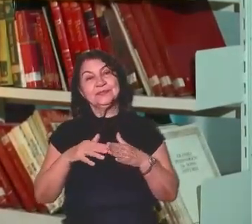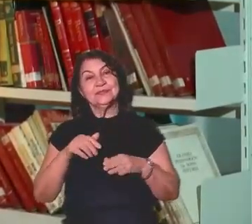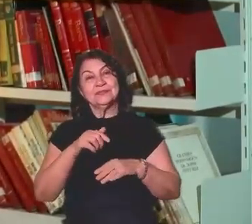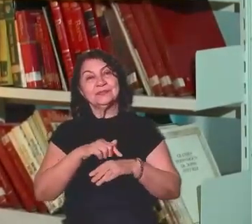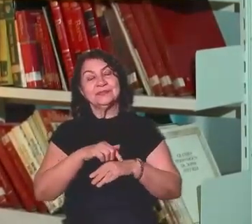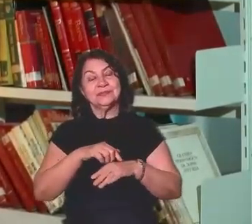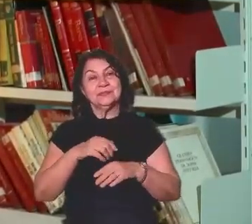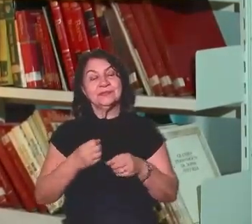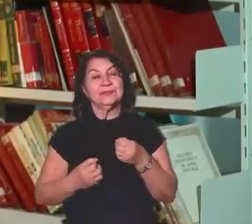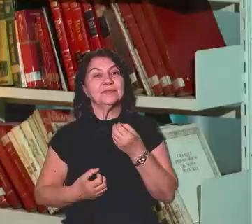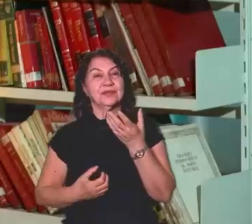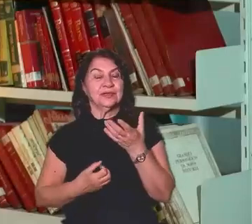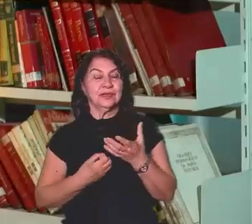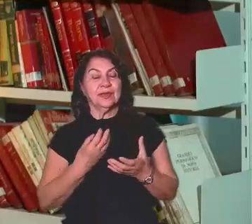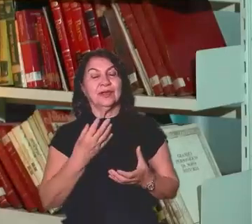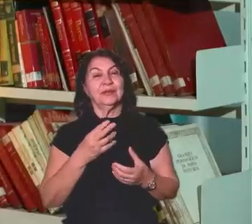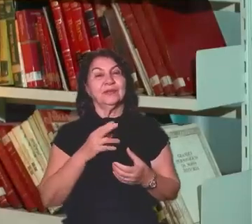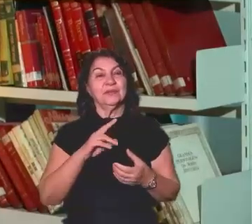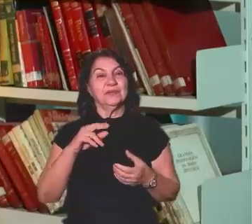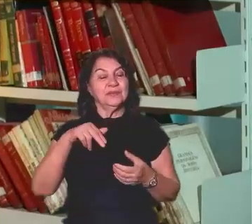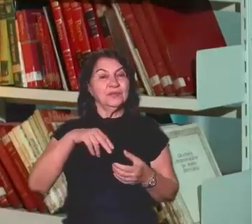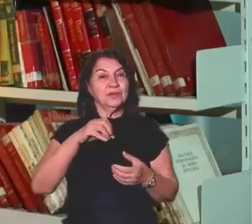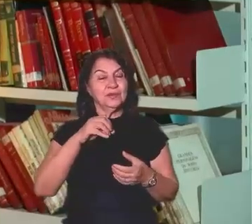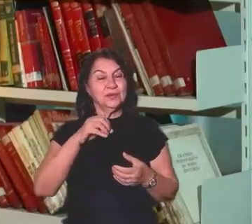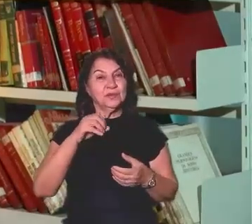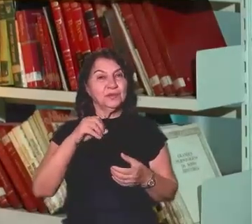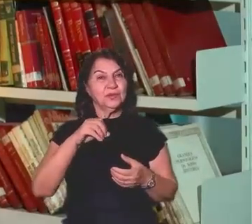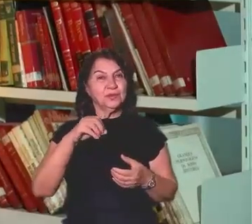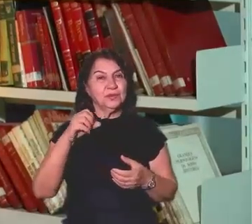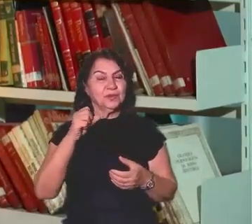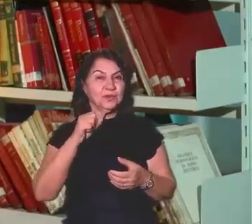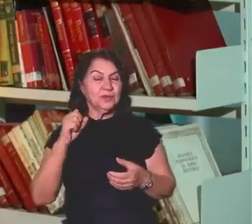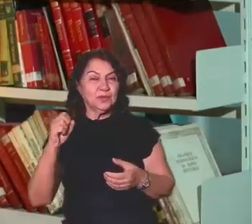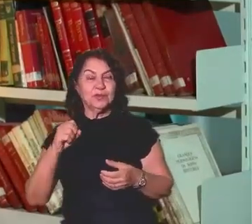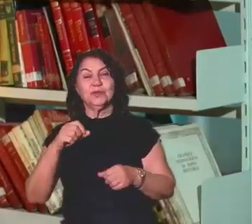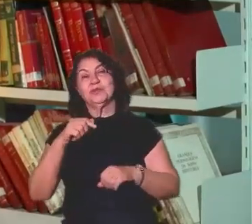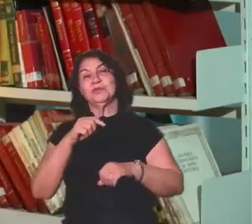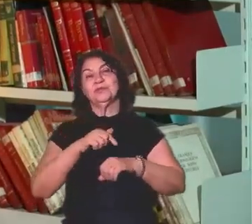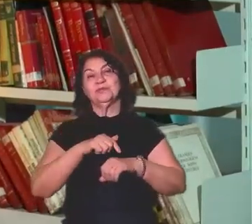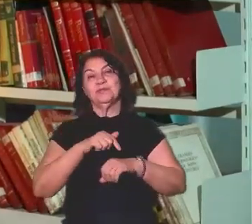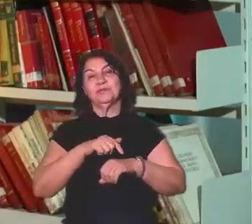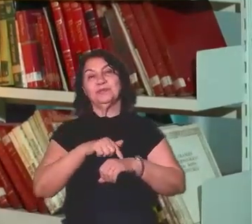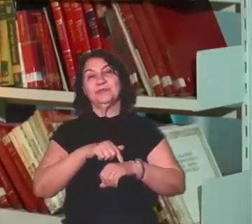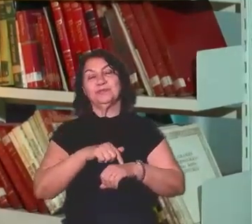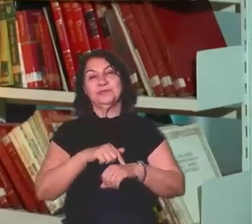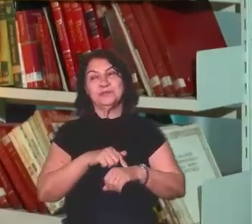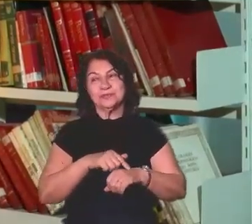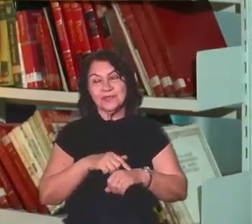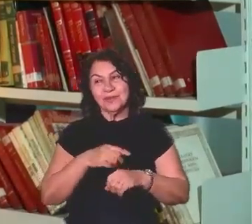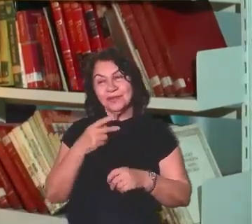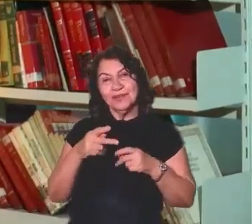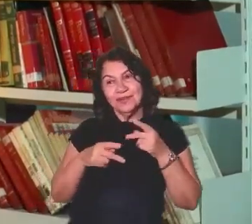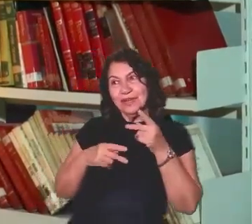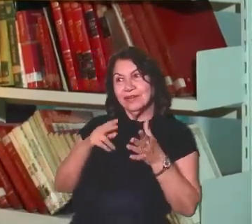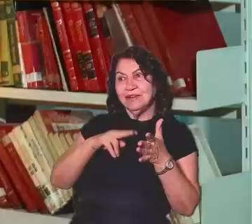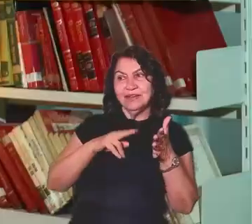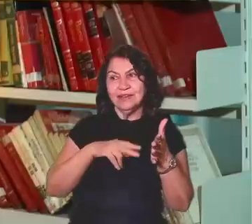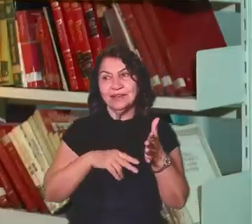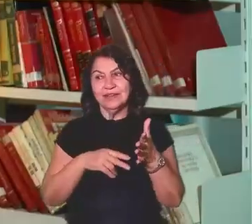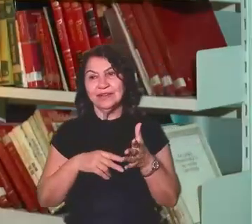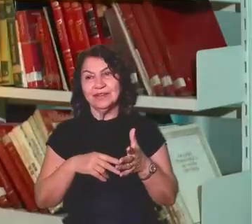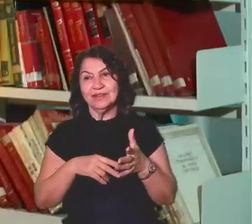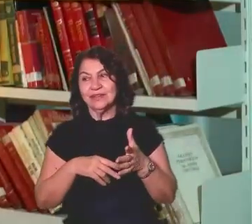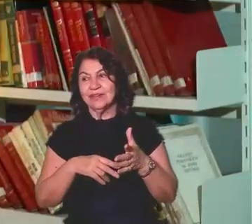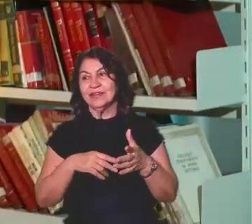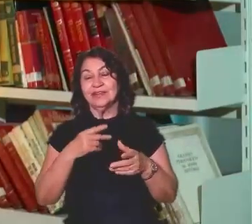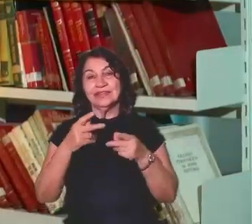e tem um poema que chama Nosso Tempo. Aí eu vou ler, e aí eu passo a bola para vocês. Eu leio e vocês falam sobre